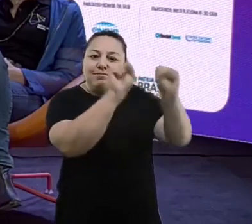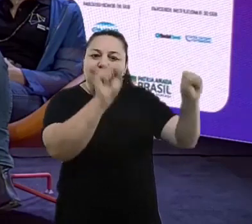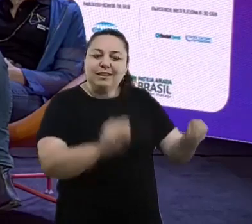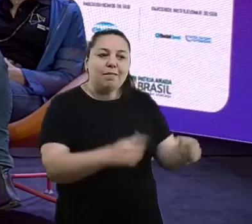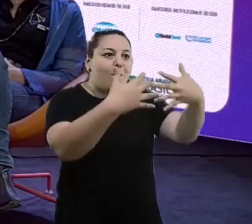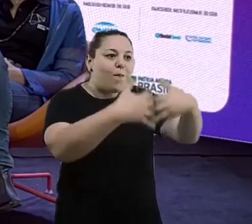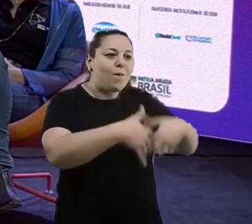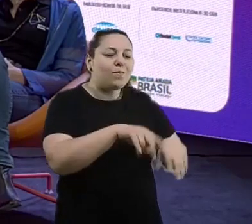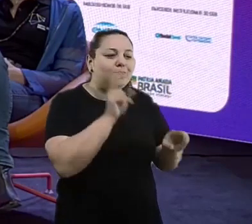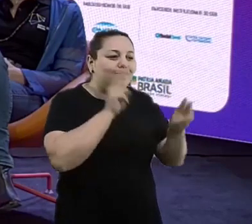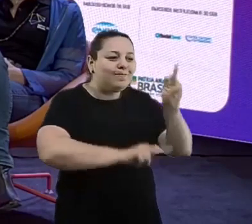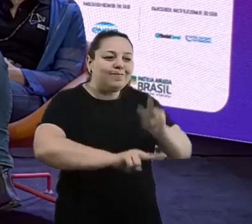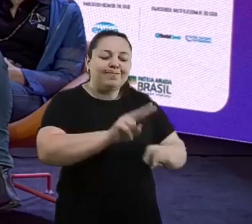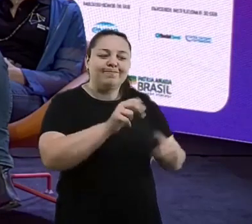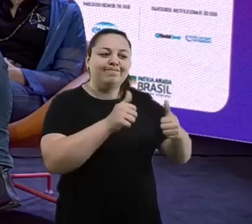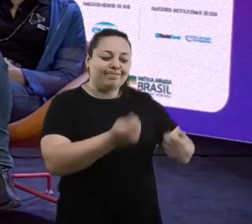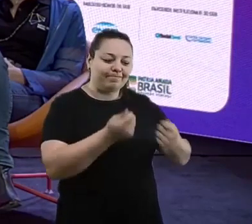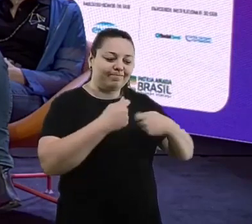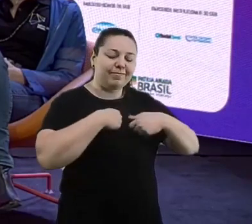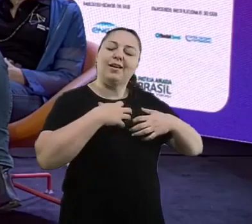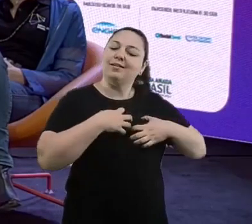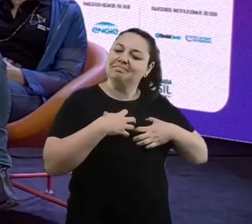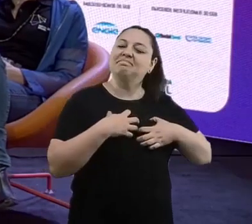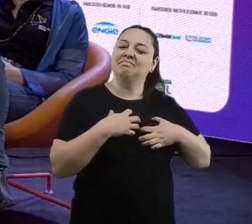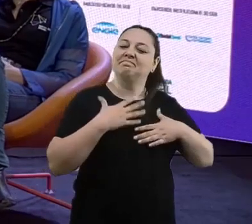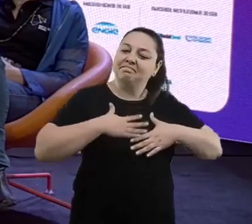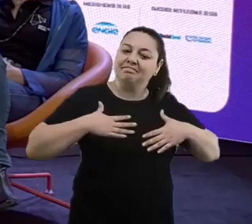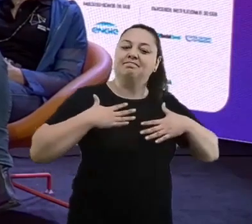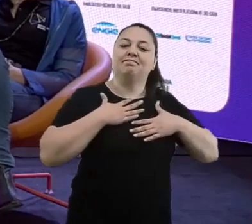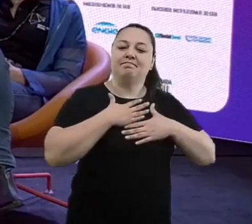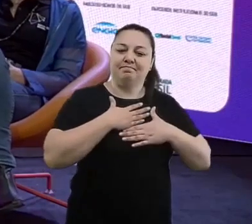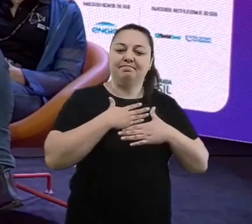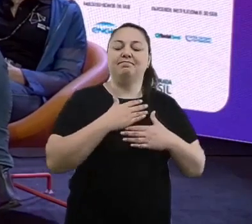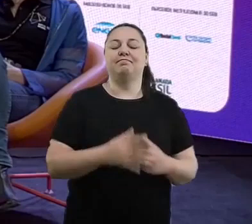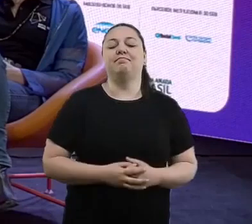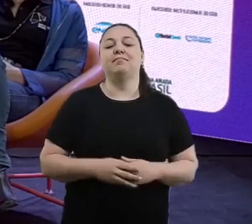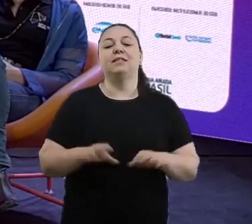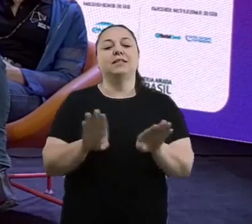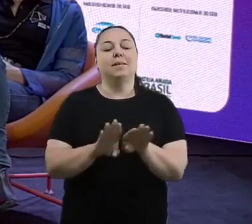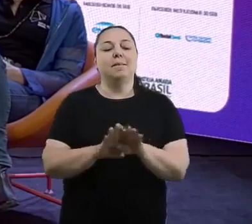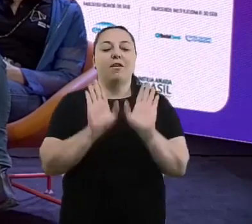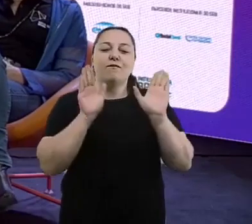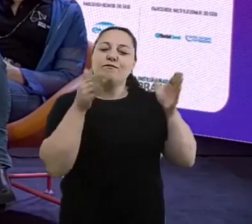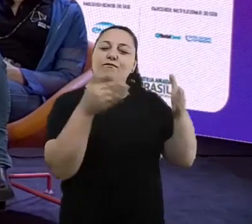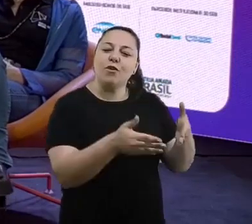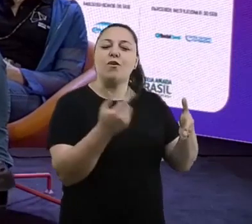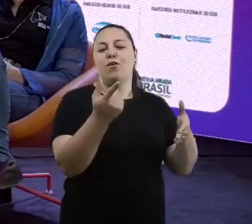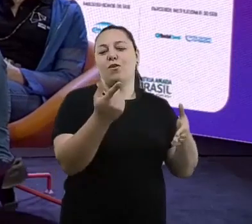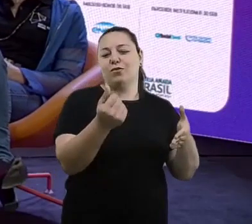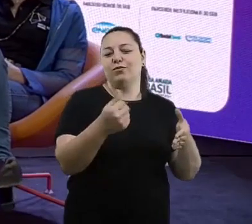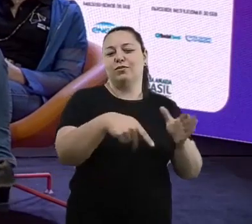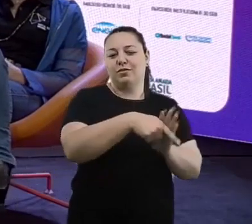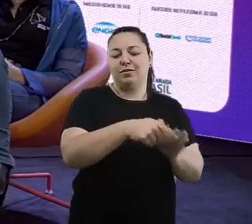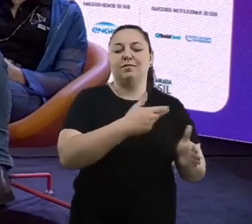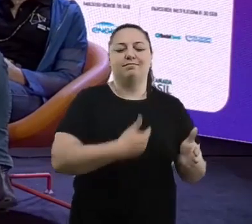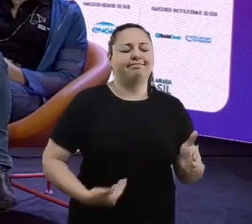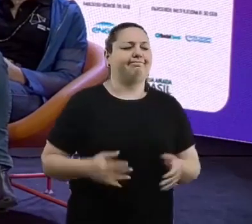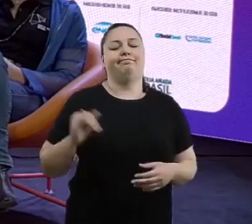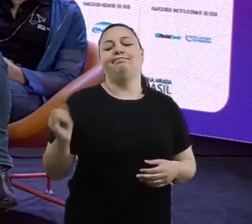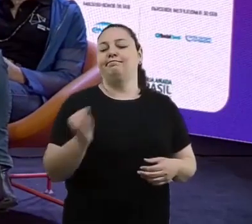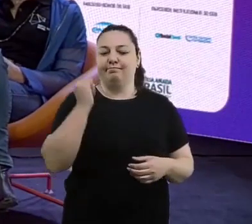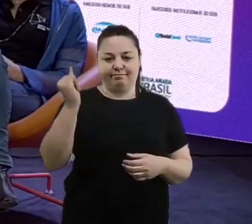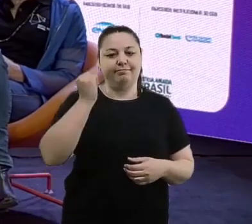E depois é só arrumar. Então, vocês fizeram isso, vocês começaram. E o foco no recurso público eu acho essencial, porque essa transparência aí